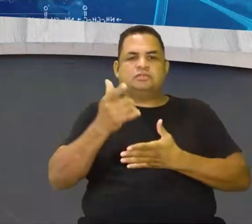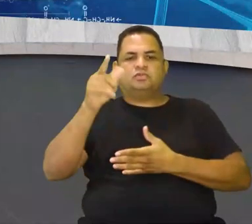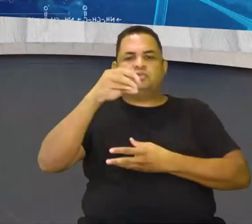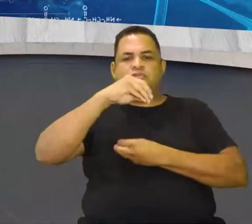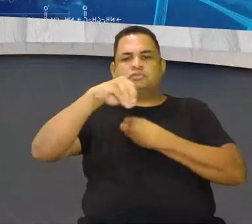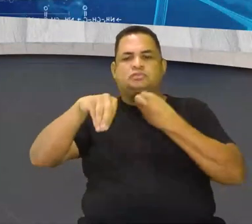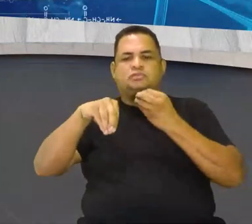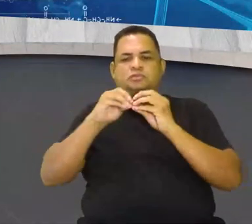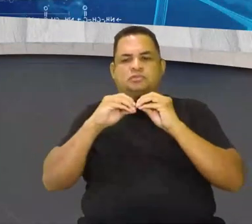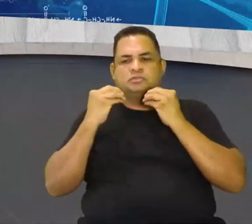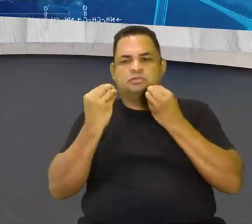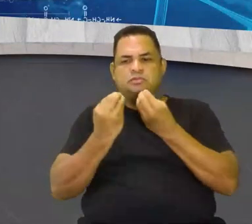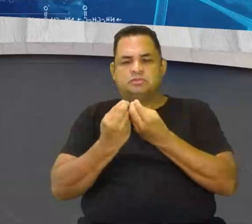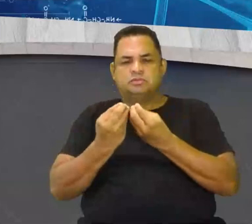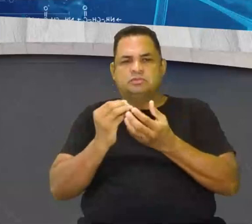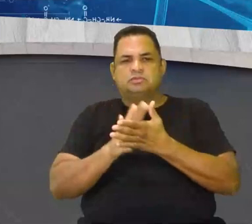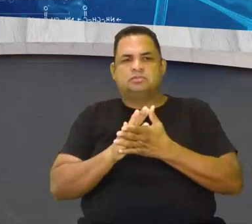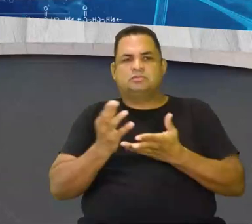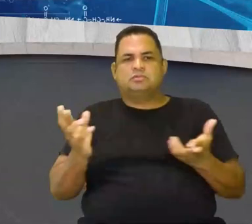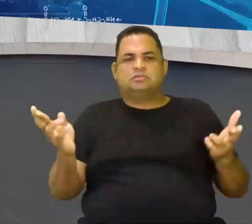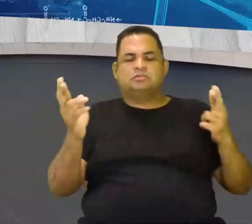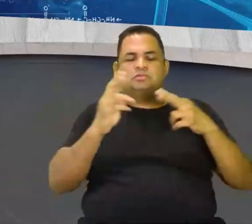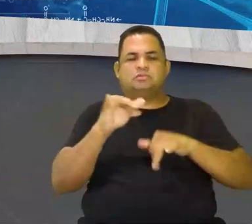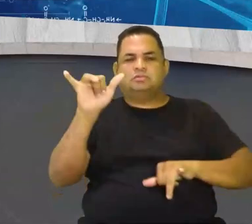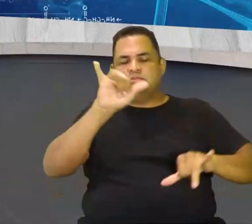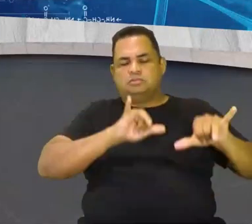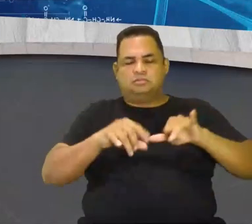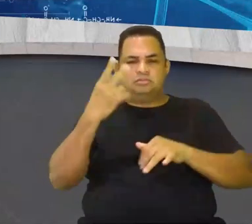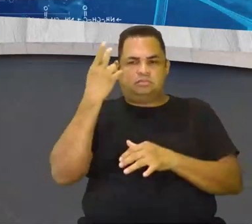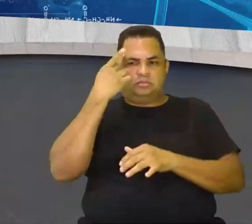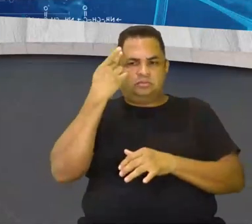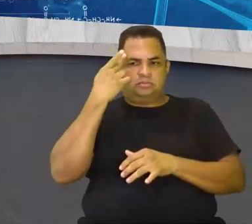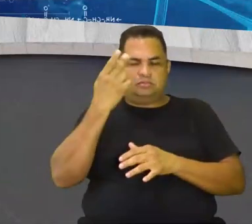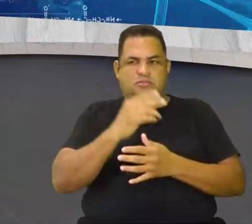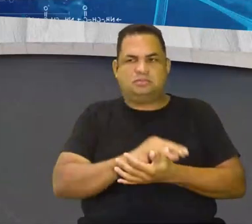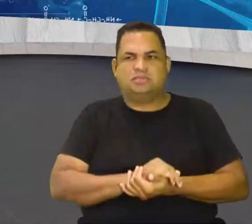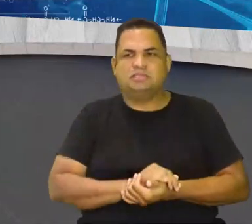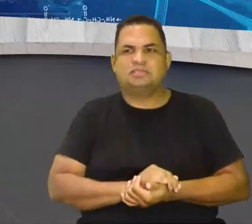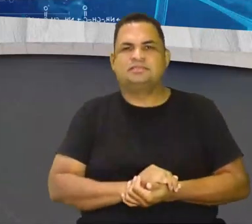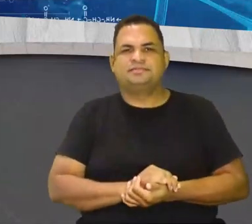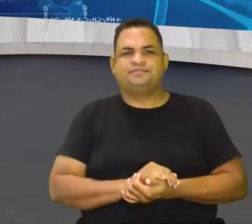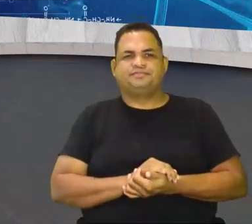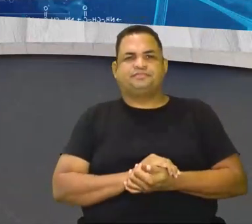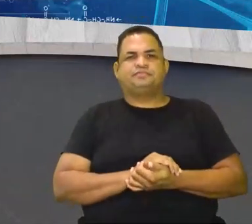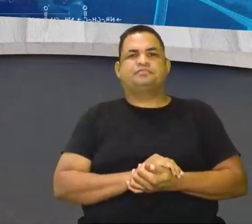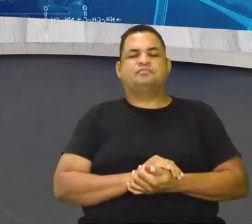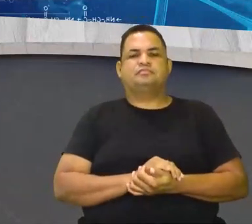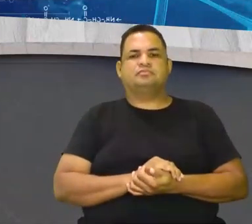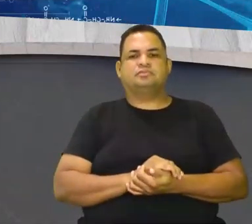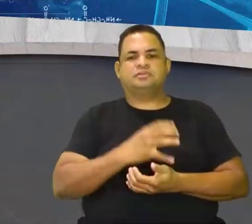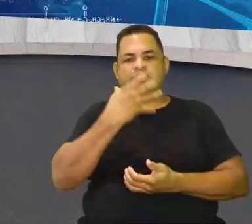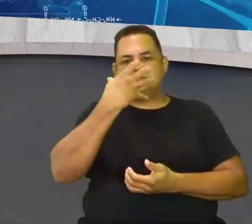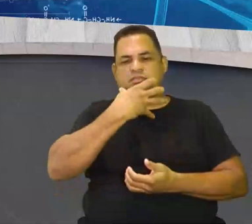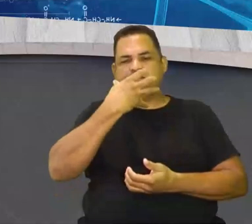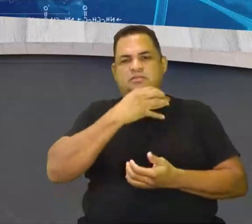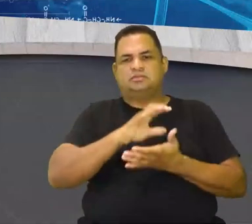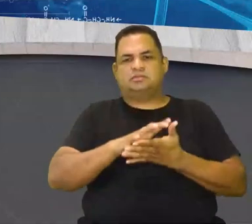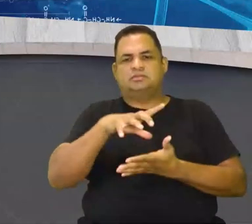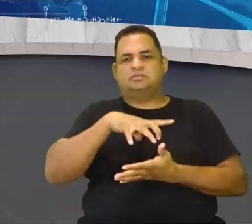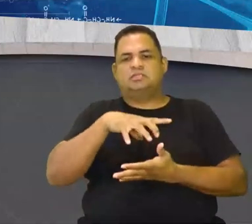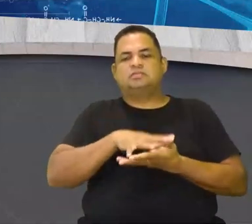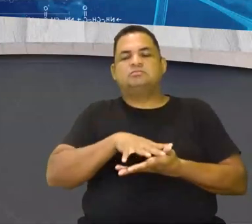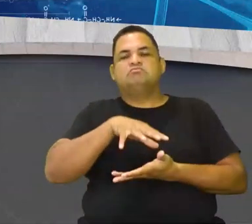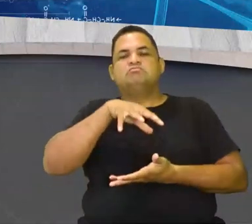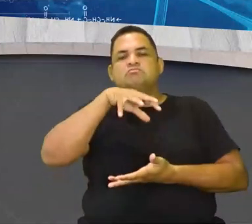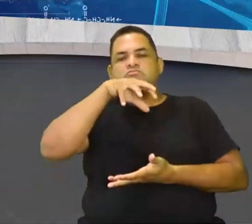outra substância através de uma reação química natural. Isso. Não normalmente isso? A gente fala que frutas, elas têm aromas,